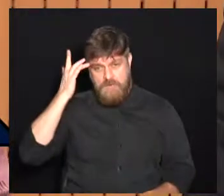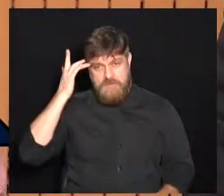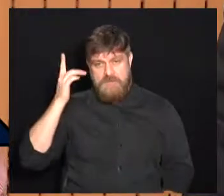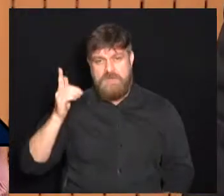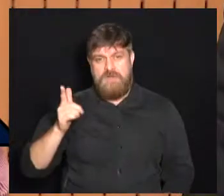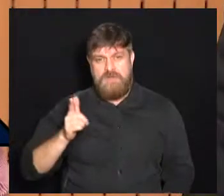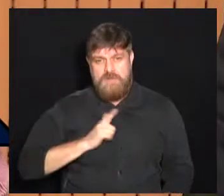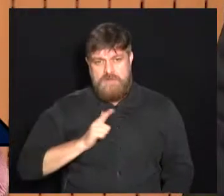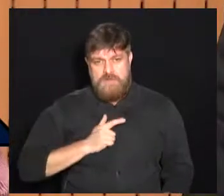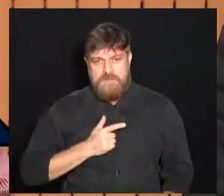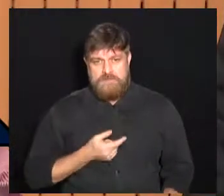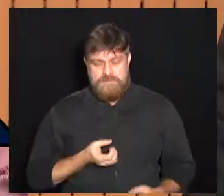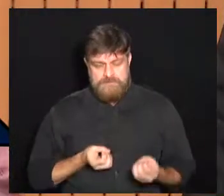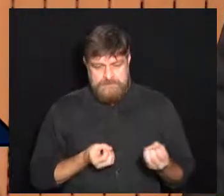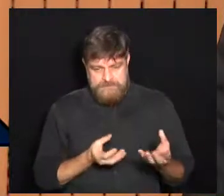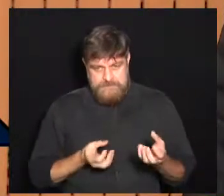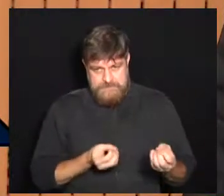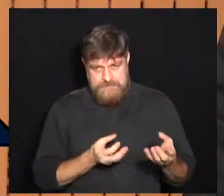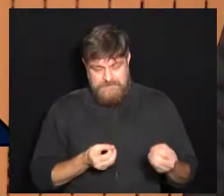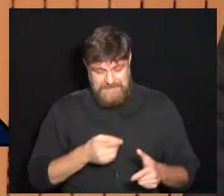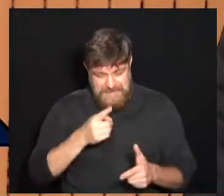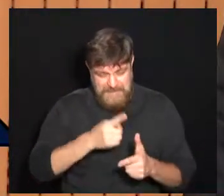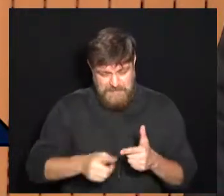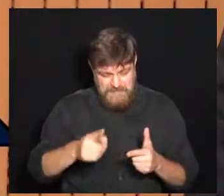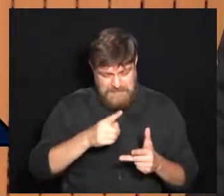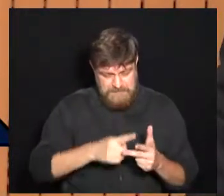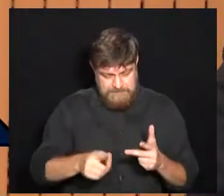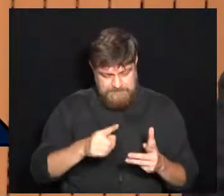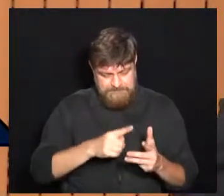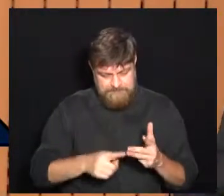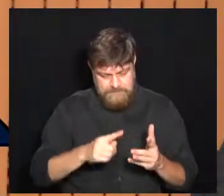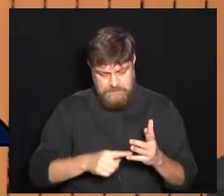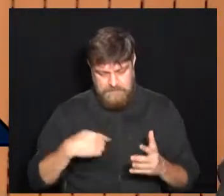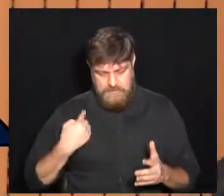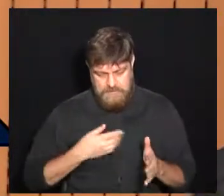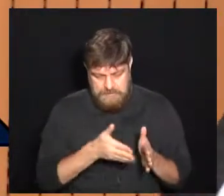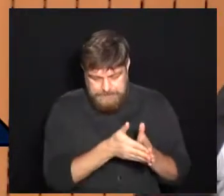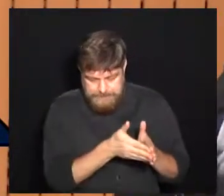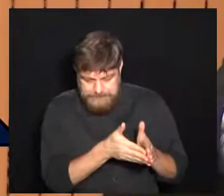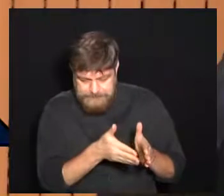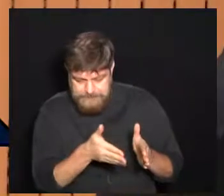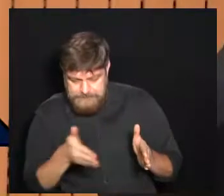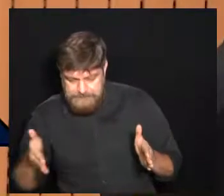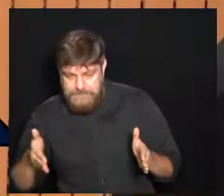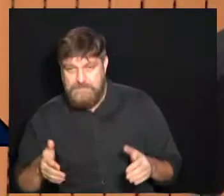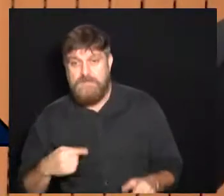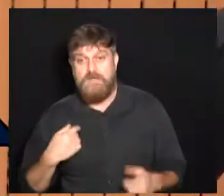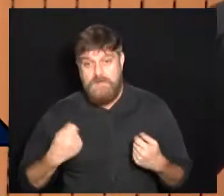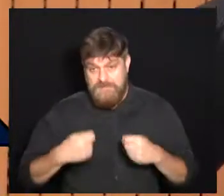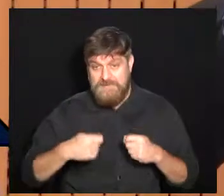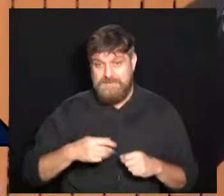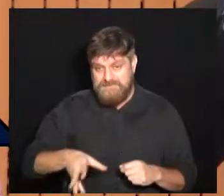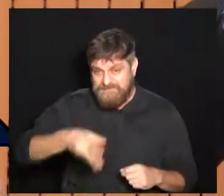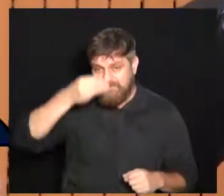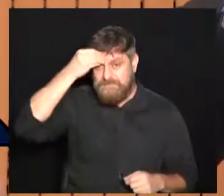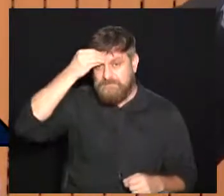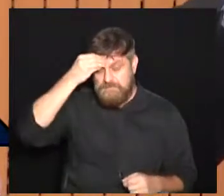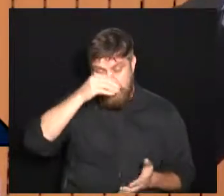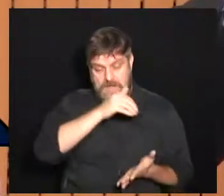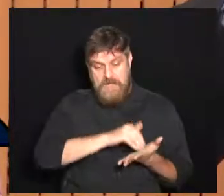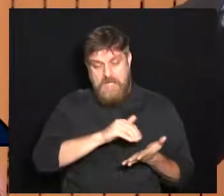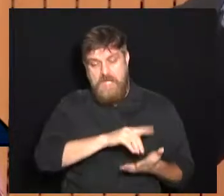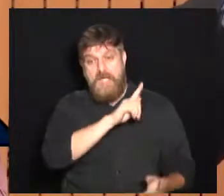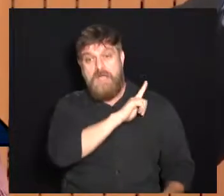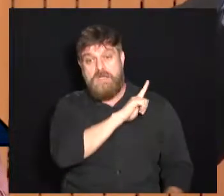alguns ensinamentos dessa crise que nós estamos passando devem ser levados em conta pela gestão e